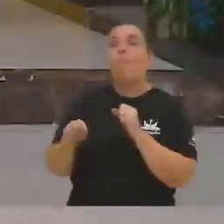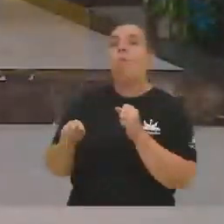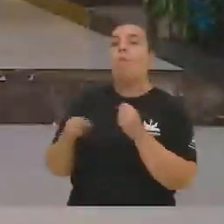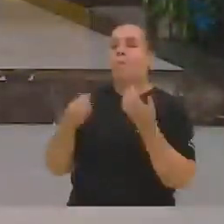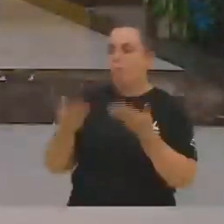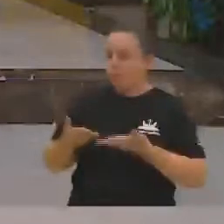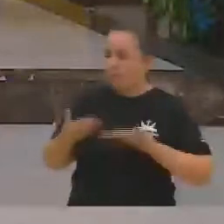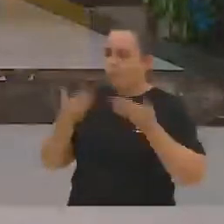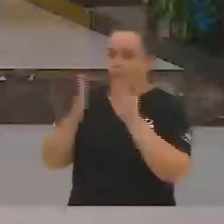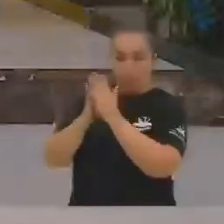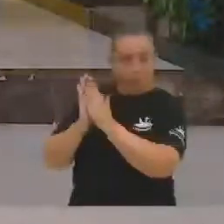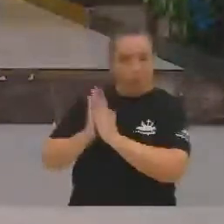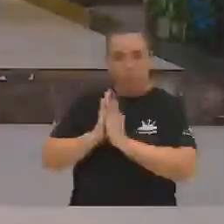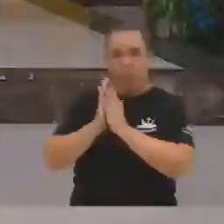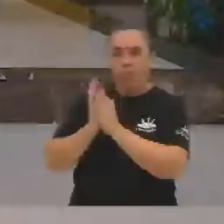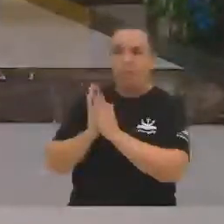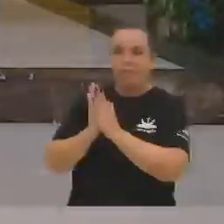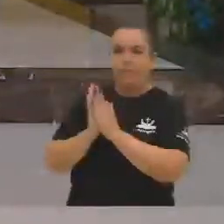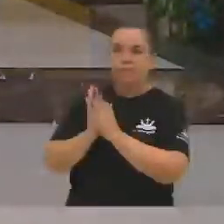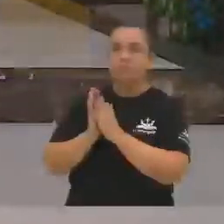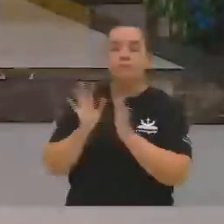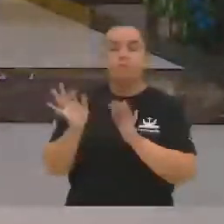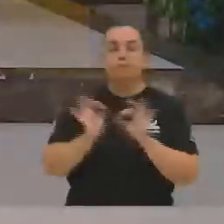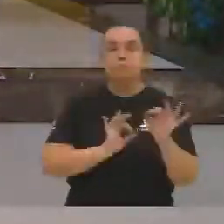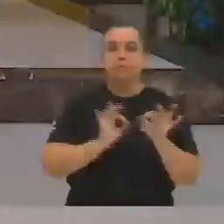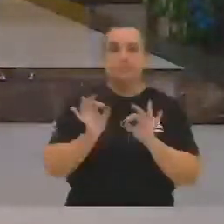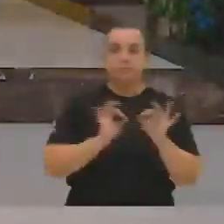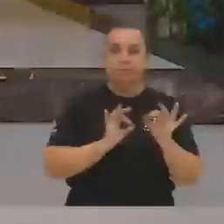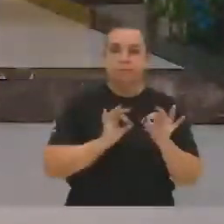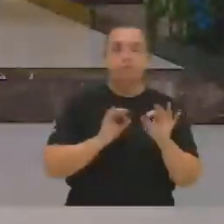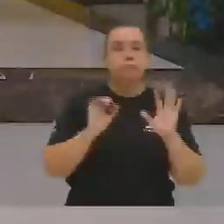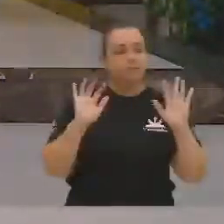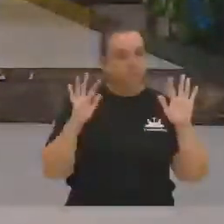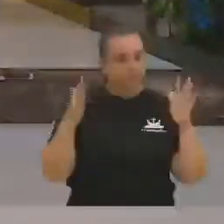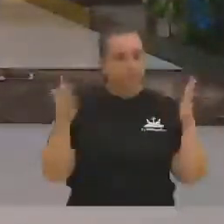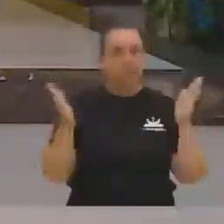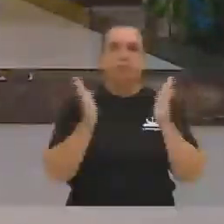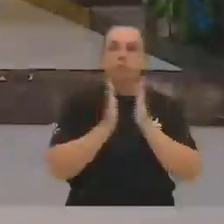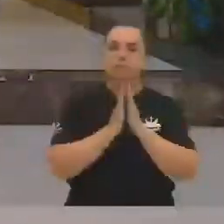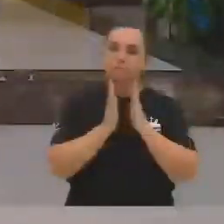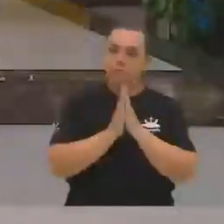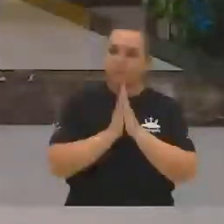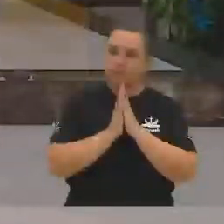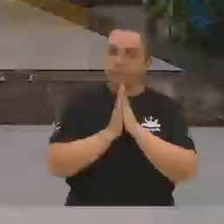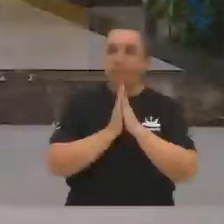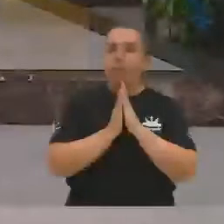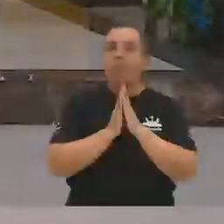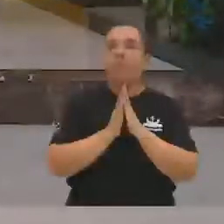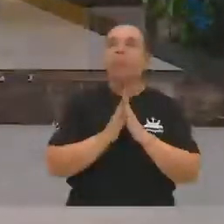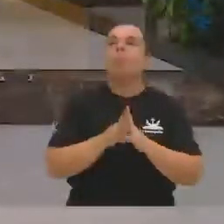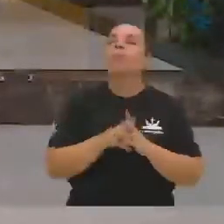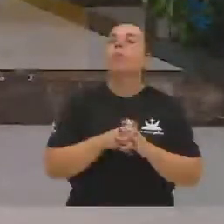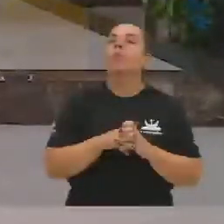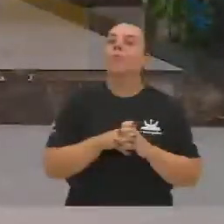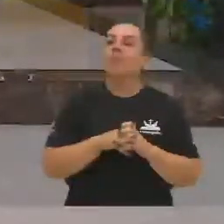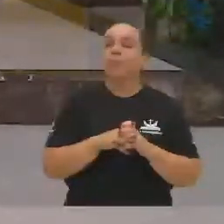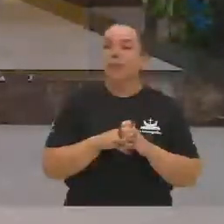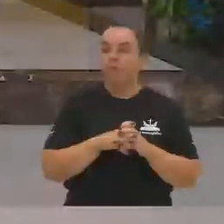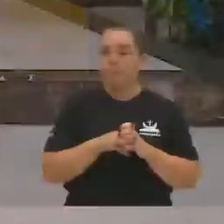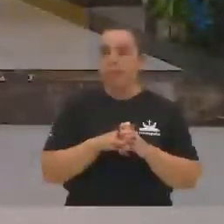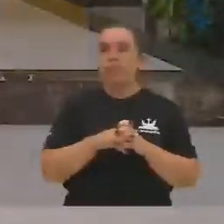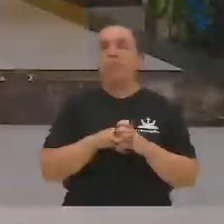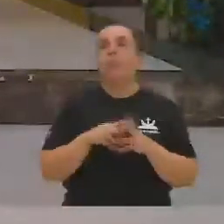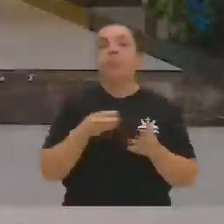a nossa adoração, a maior preparação, além da festa, da oração que fazermos, é a